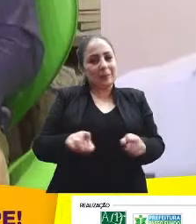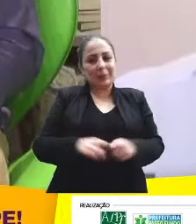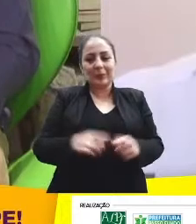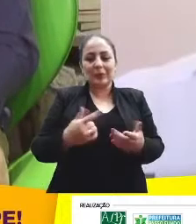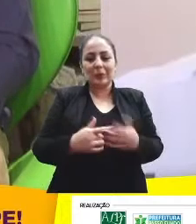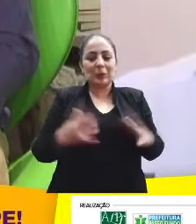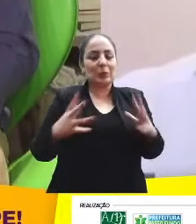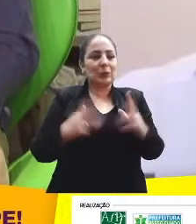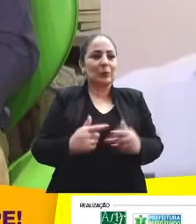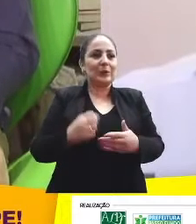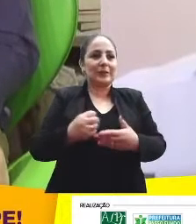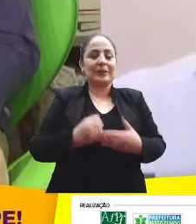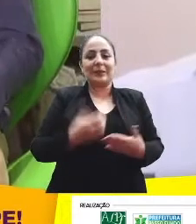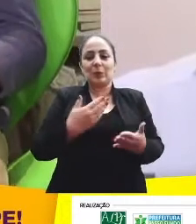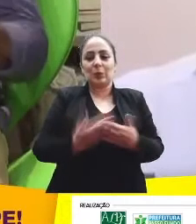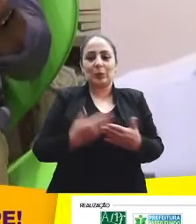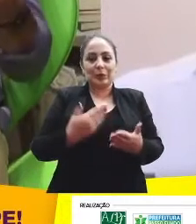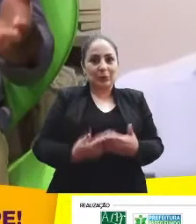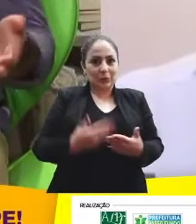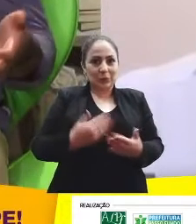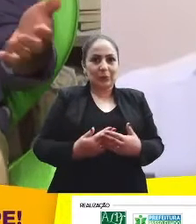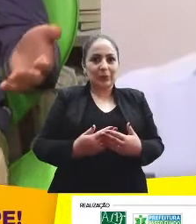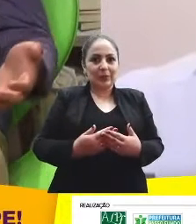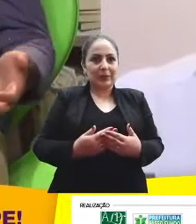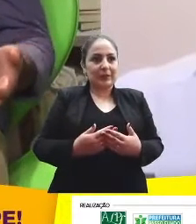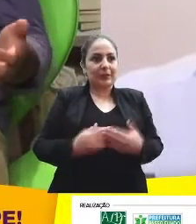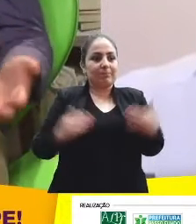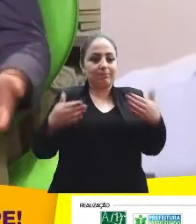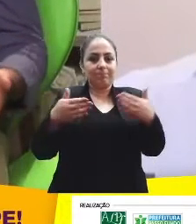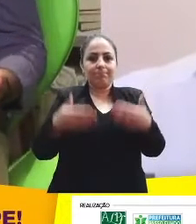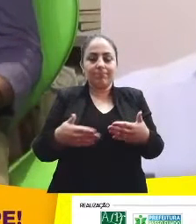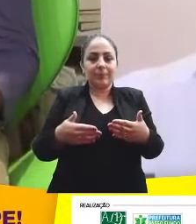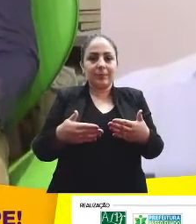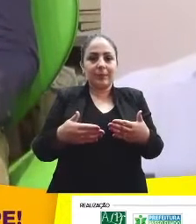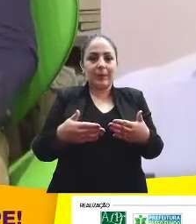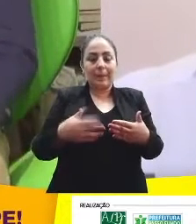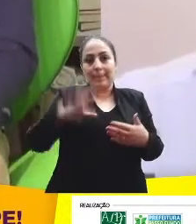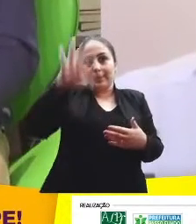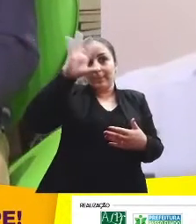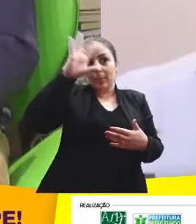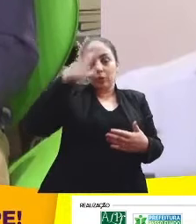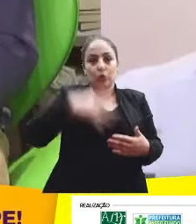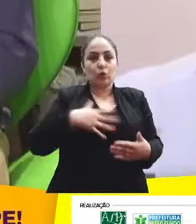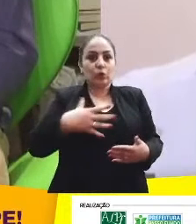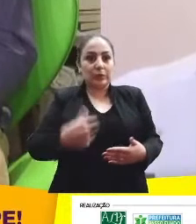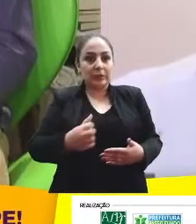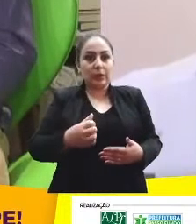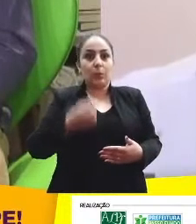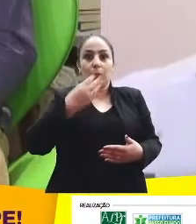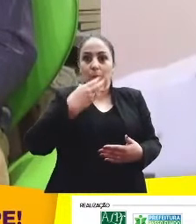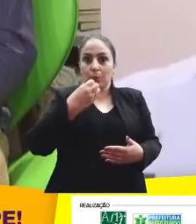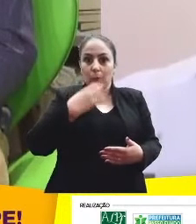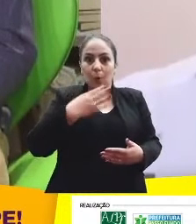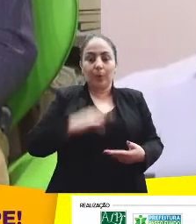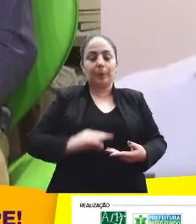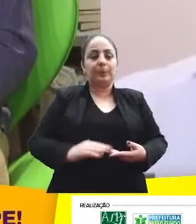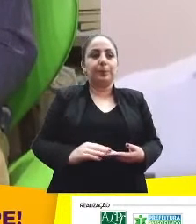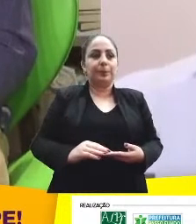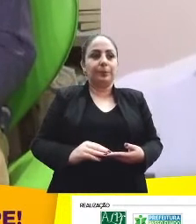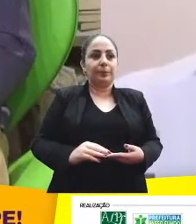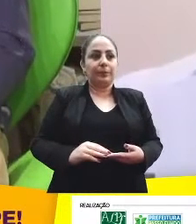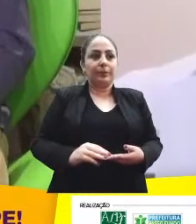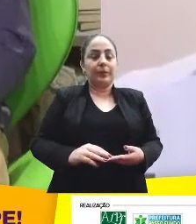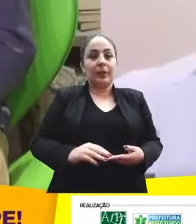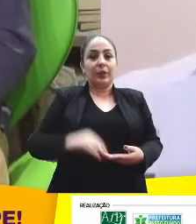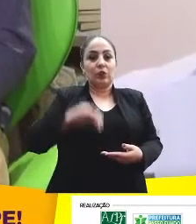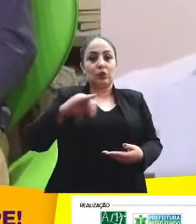que traz aí um estudo em cima da obra Memórias do Suicida, uma contribuição muito valorosa. O